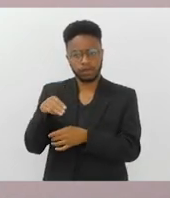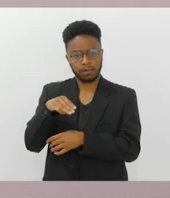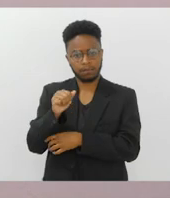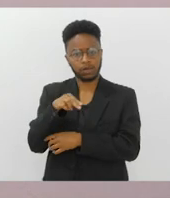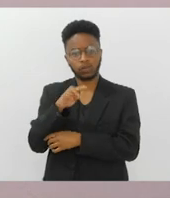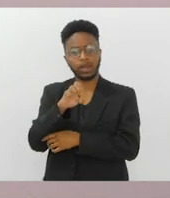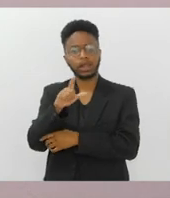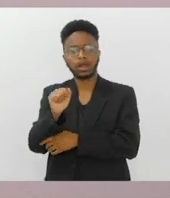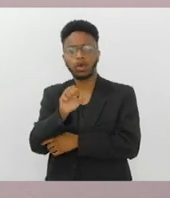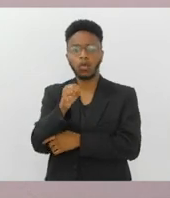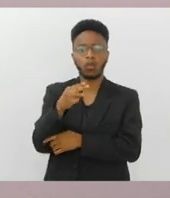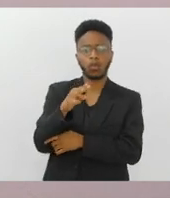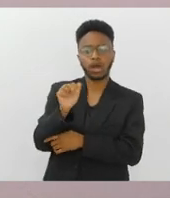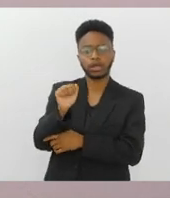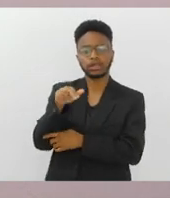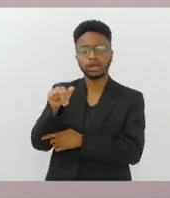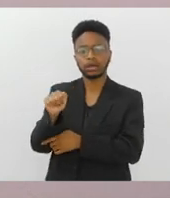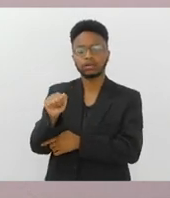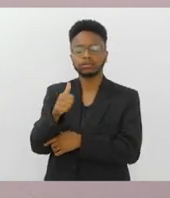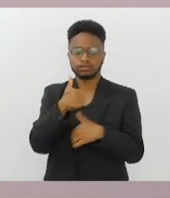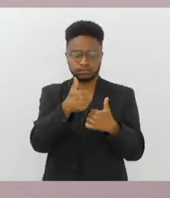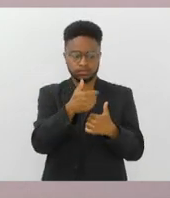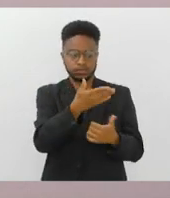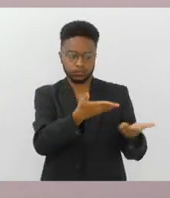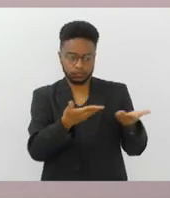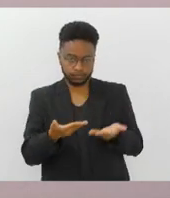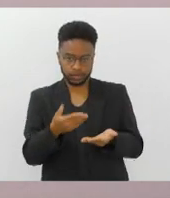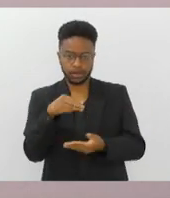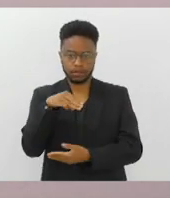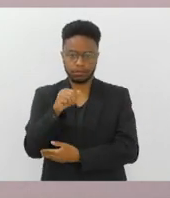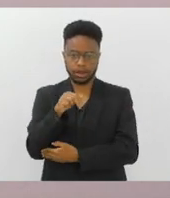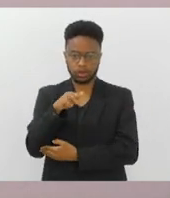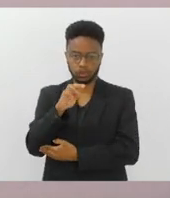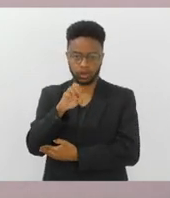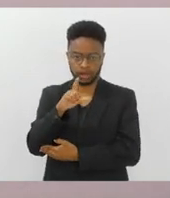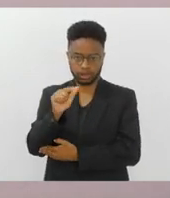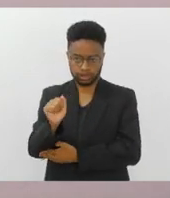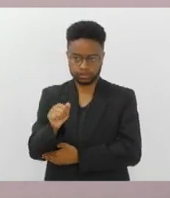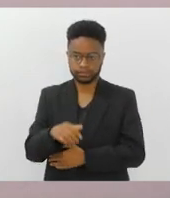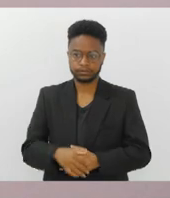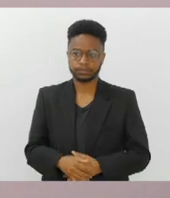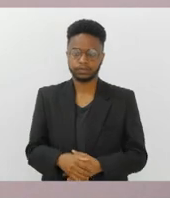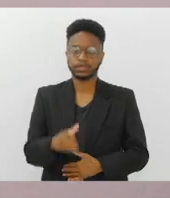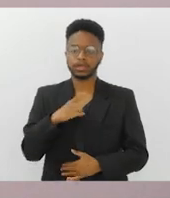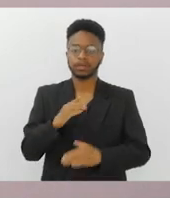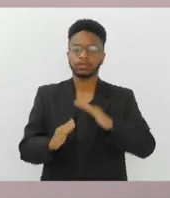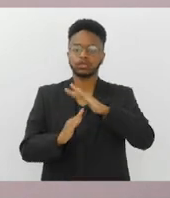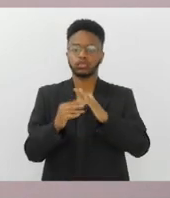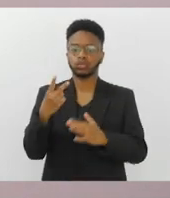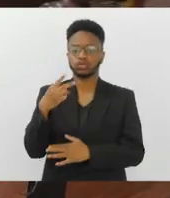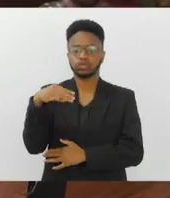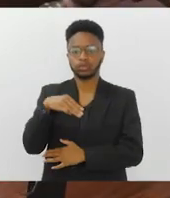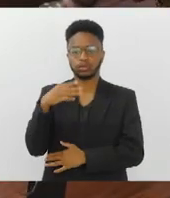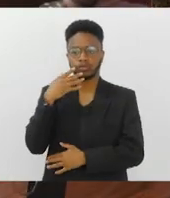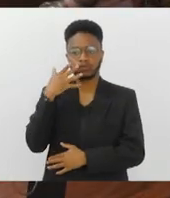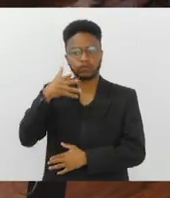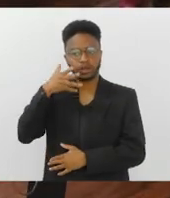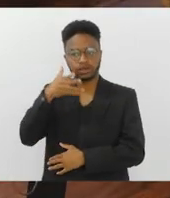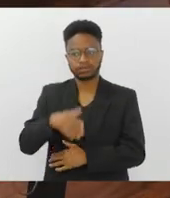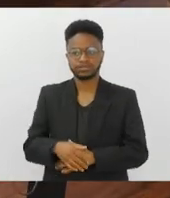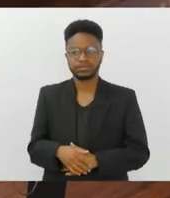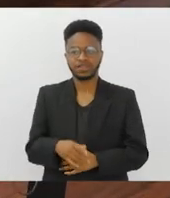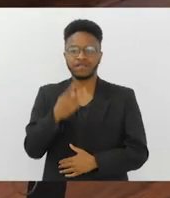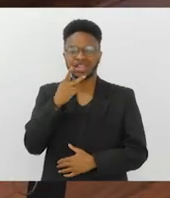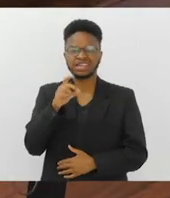Ana Clara? Manuela. Por favor, Manuela. Senhora tem 2 minutos. Chamar a Manuela de senhora